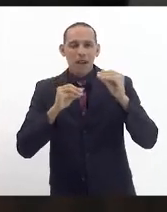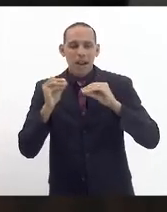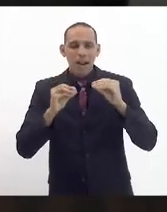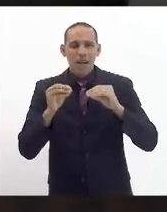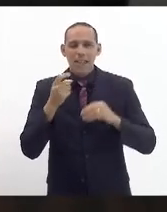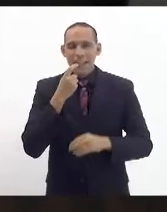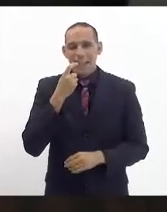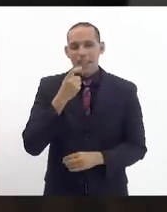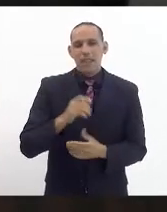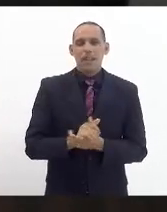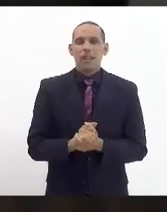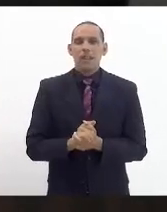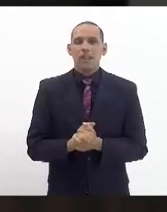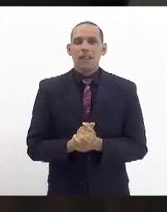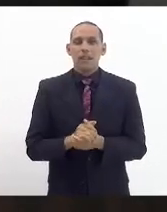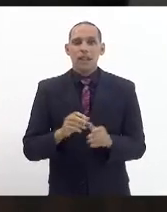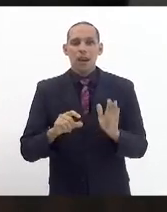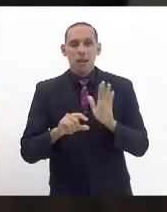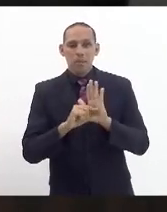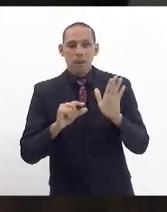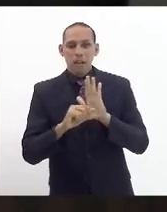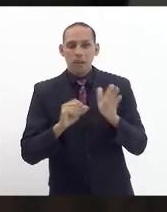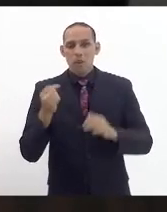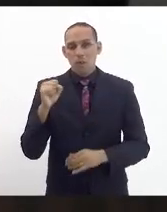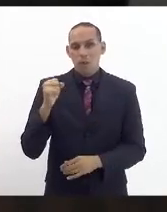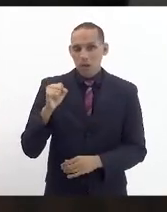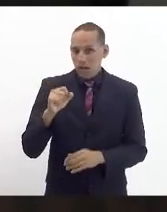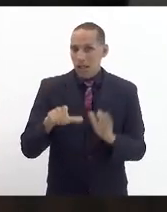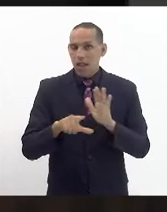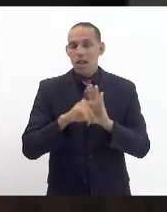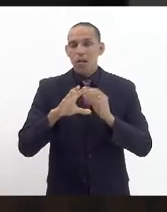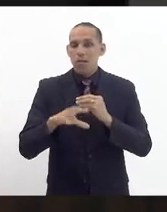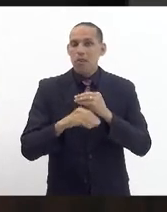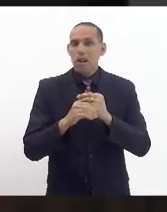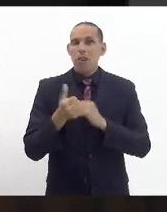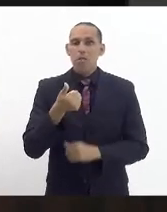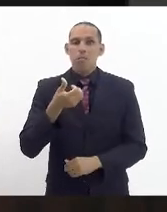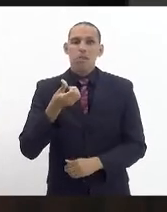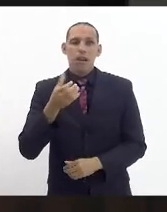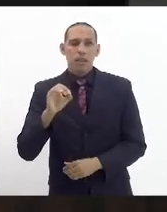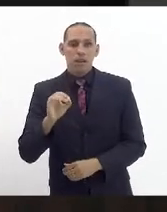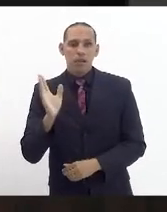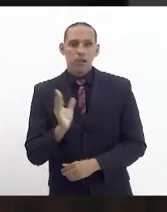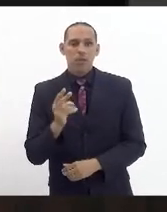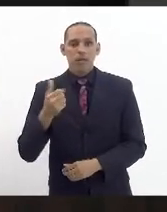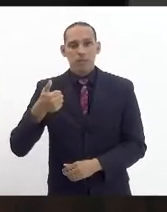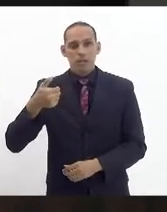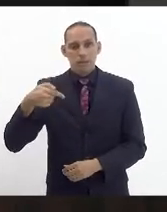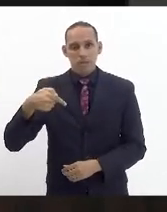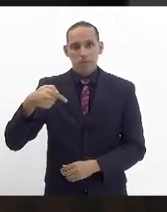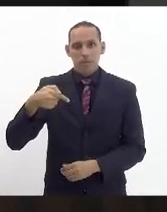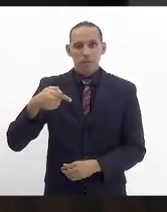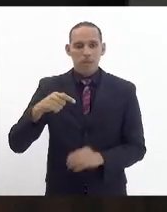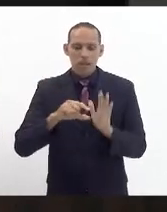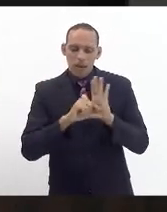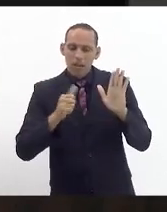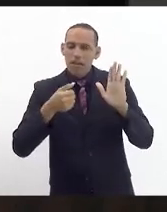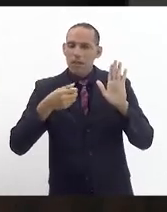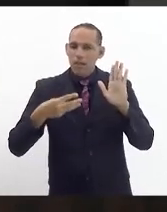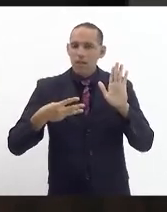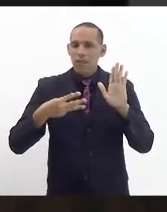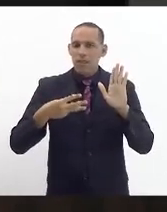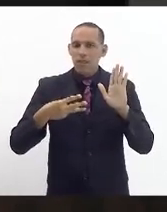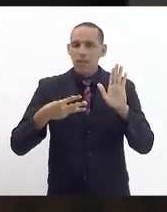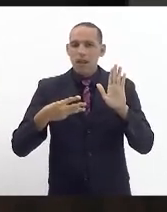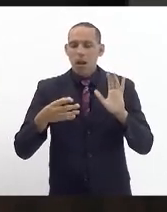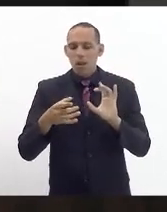no parágrafo 8º do artigo 3º da Lei Complementar 160, de 7 de agosto de 2017, na cláusula 13ª do convênio